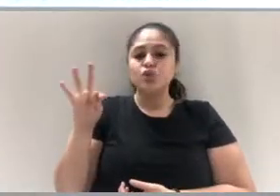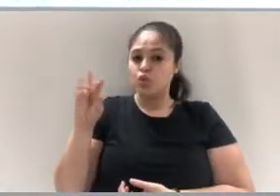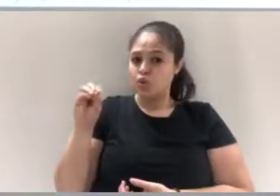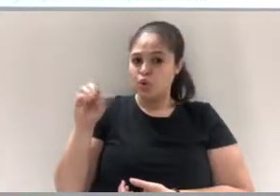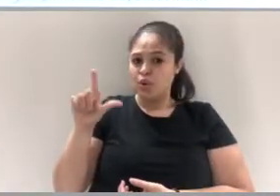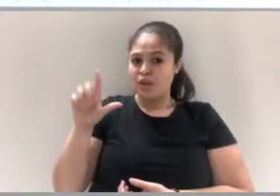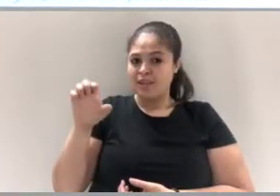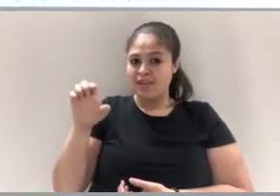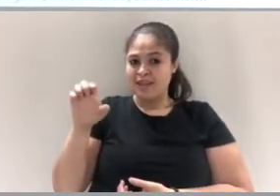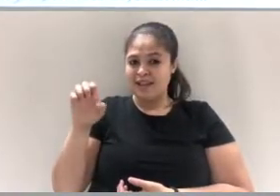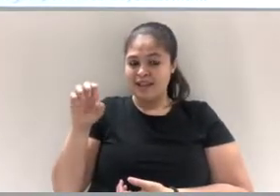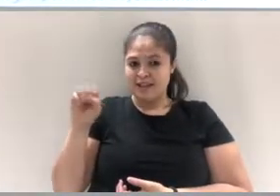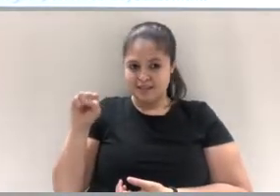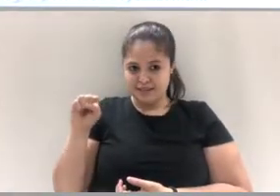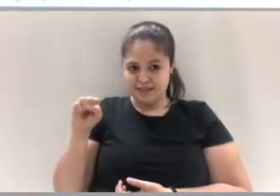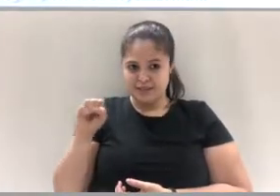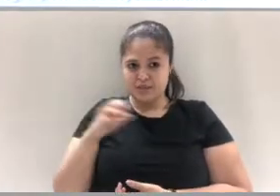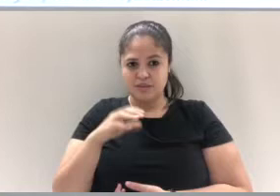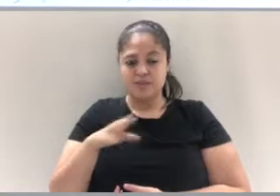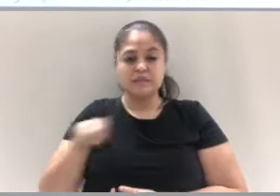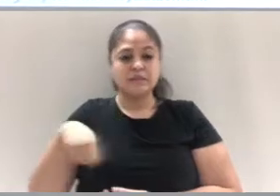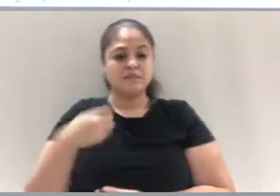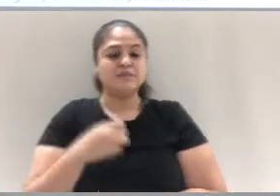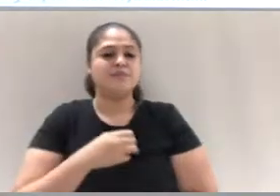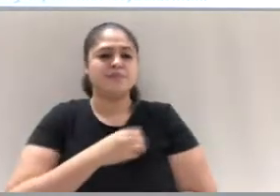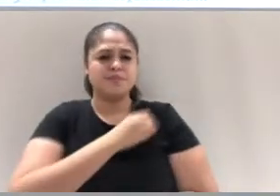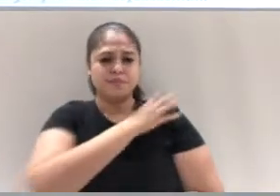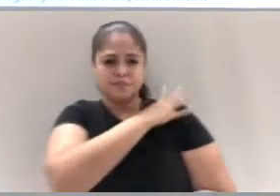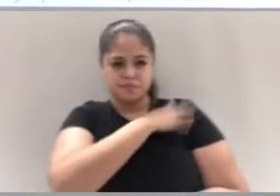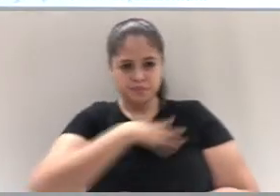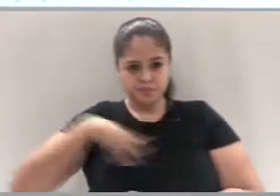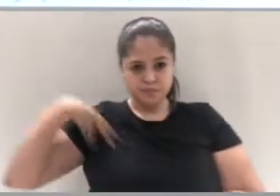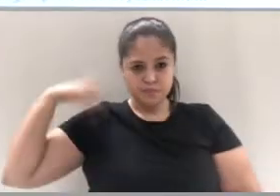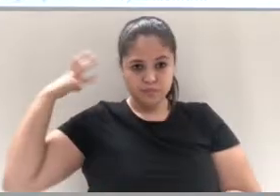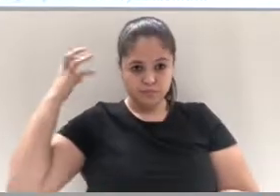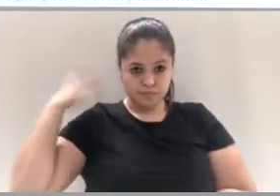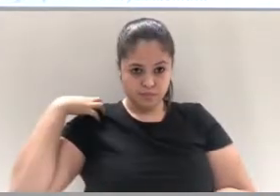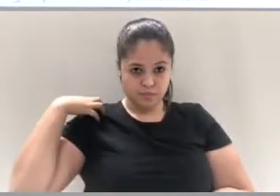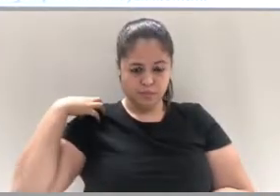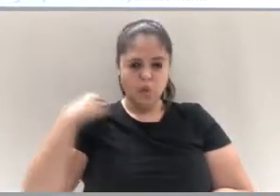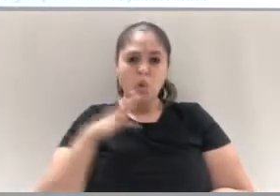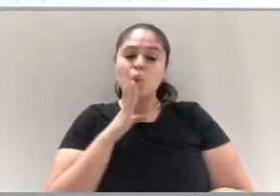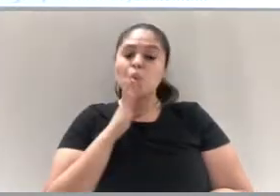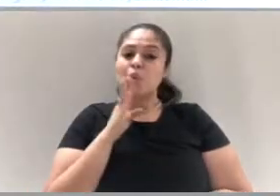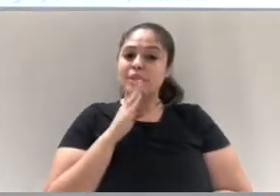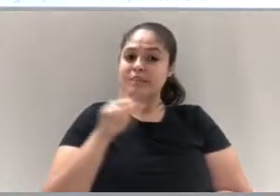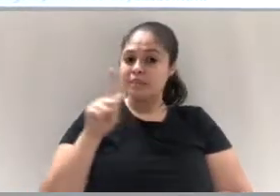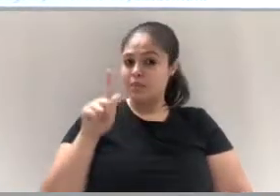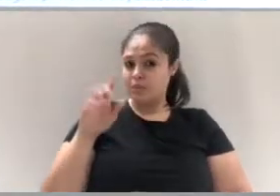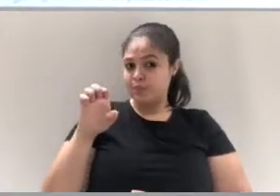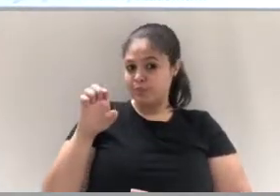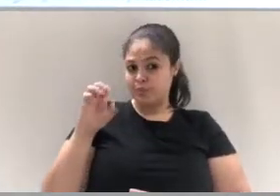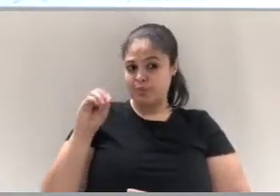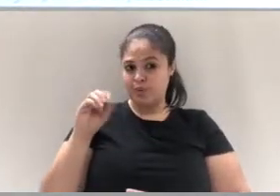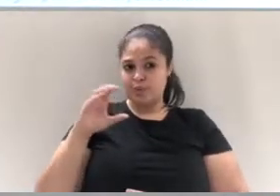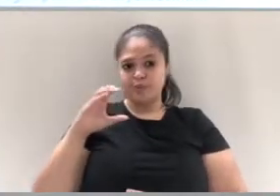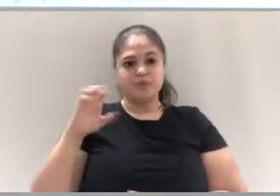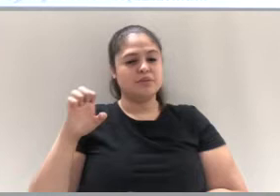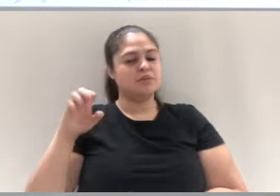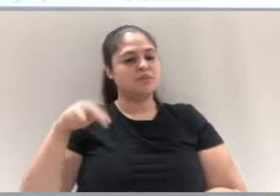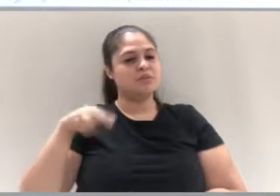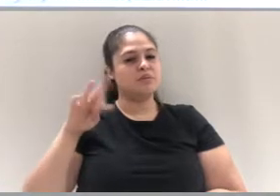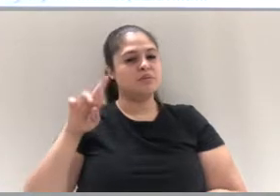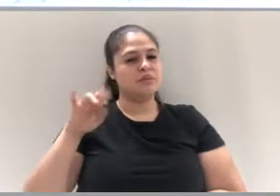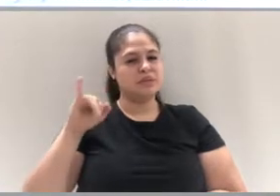e ficou conhecido como geocentrismo, ou seja, a Terra no centro e os astros girando ao redor